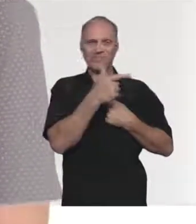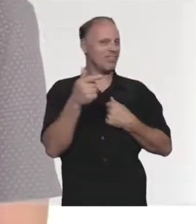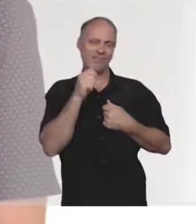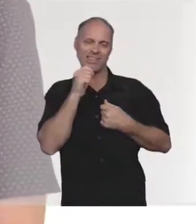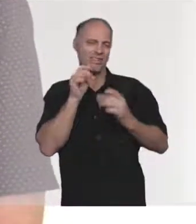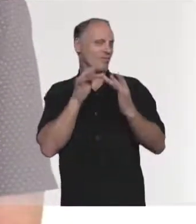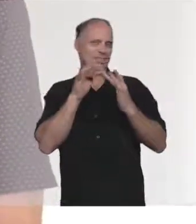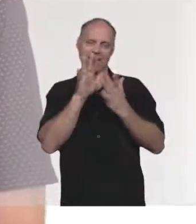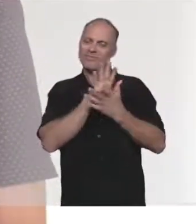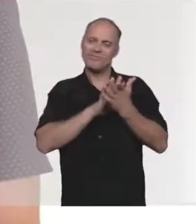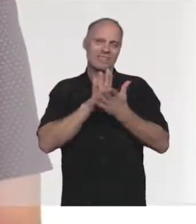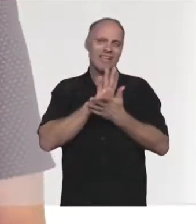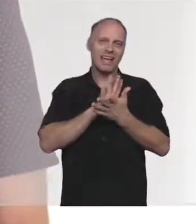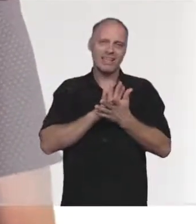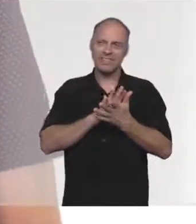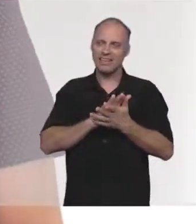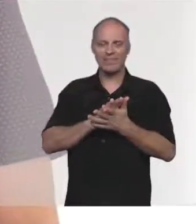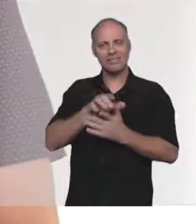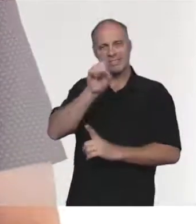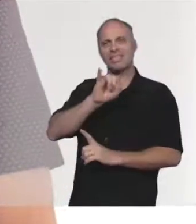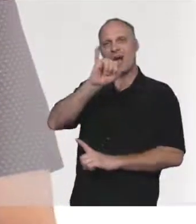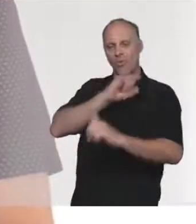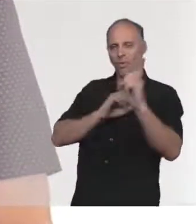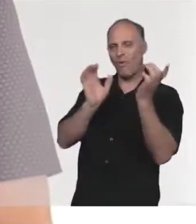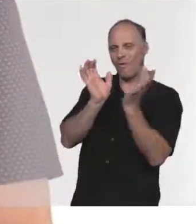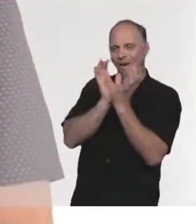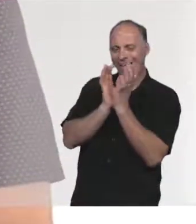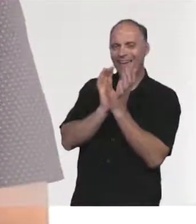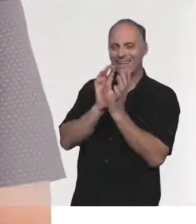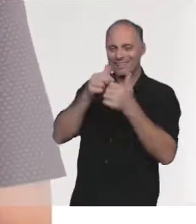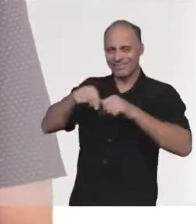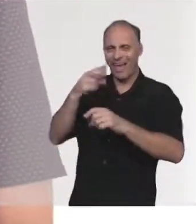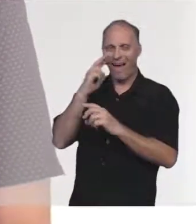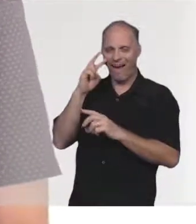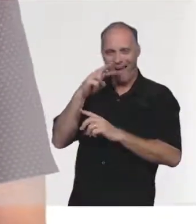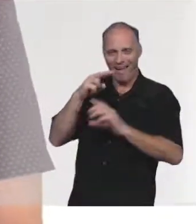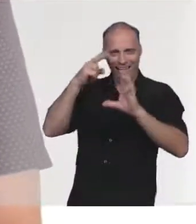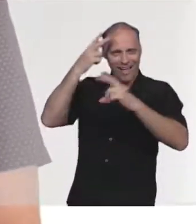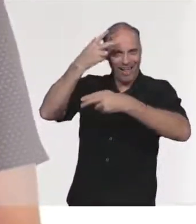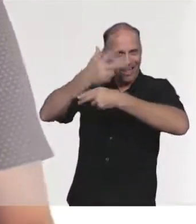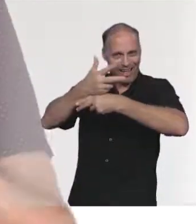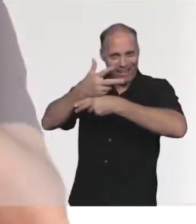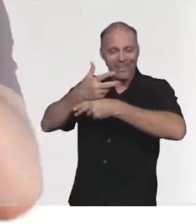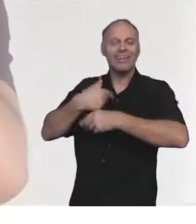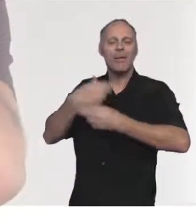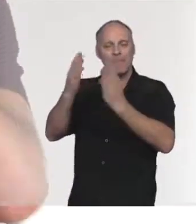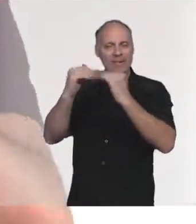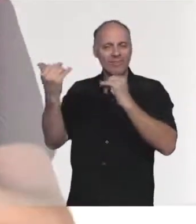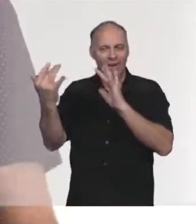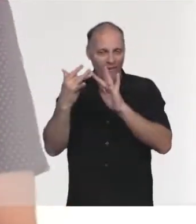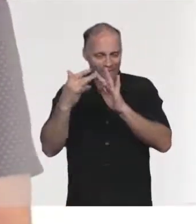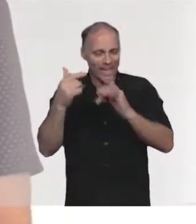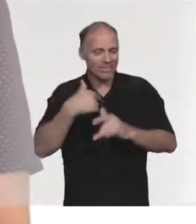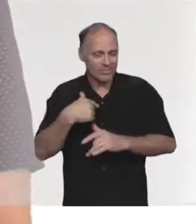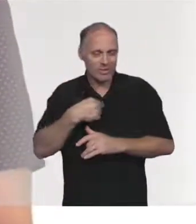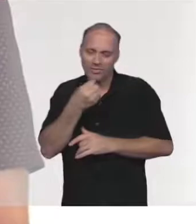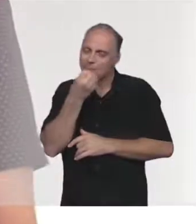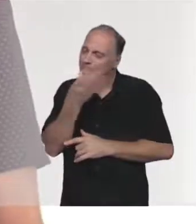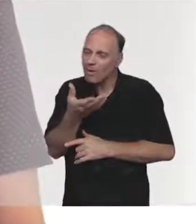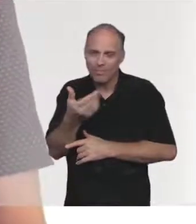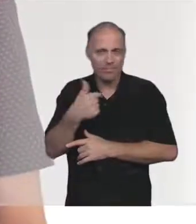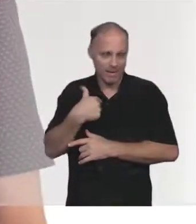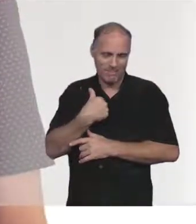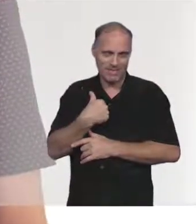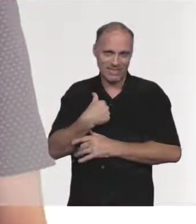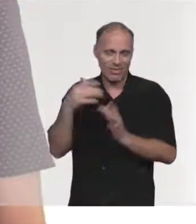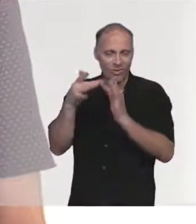ela. Inclusive, se algum colega estiver assistindo esse programa, eu peço que entre em contato, porque seria muito